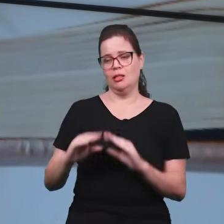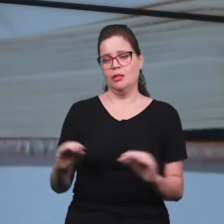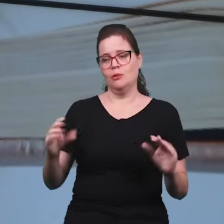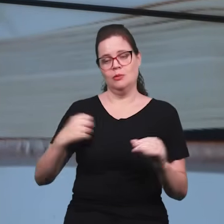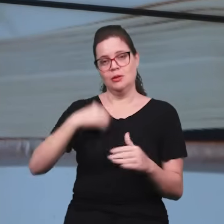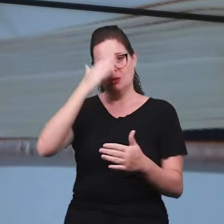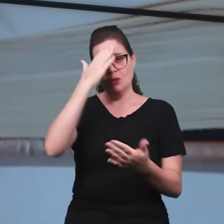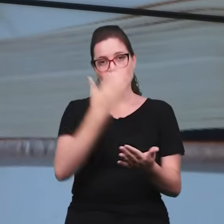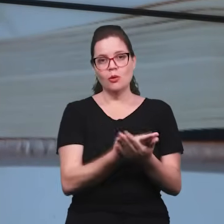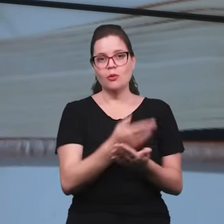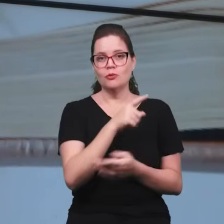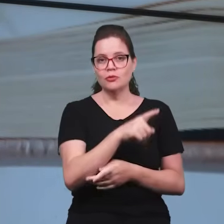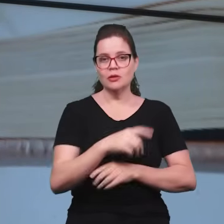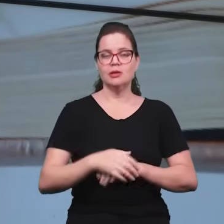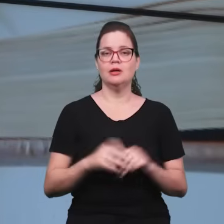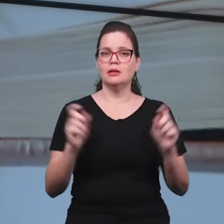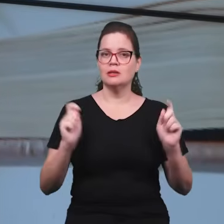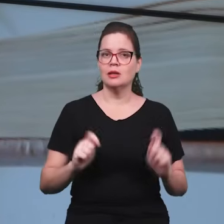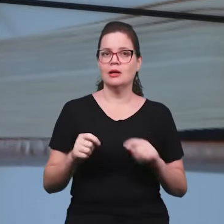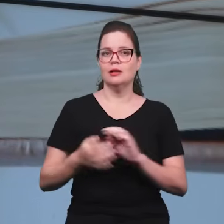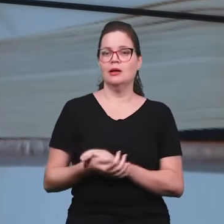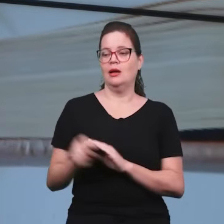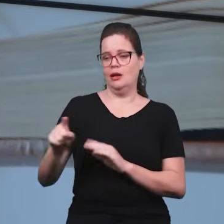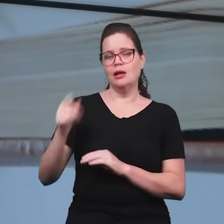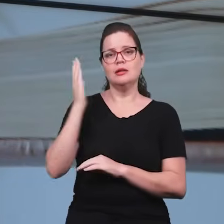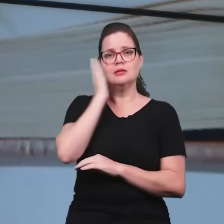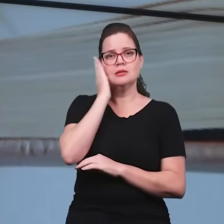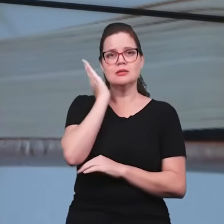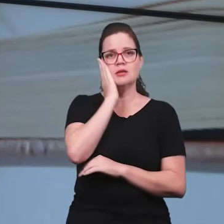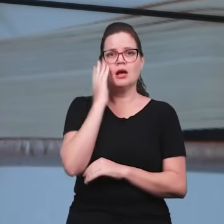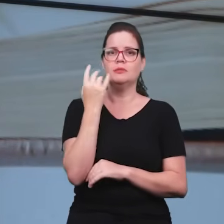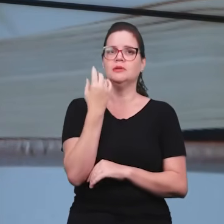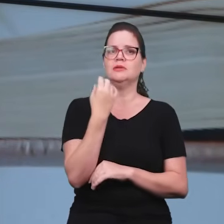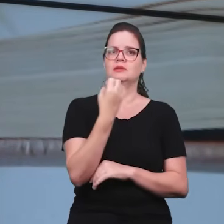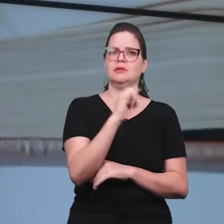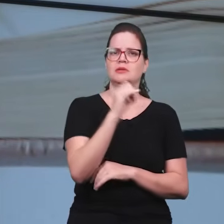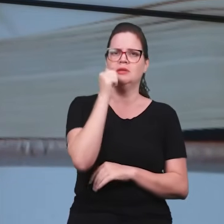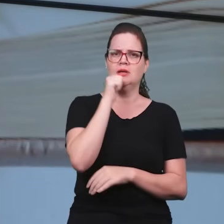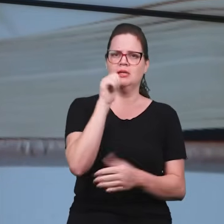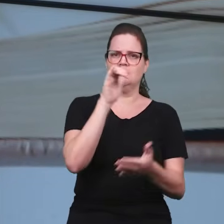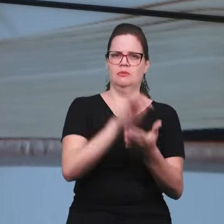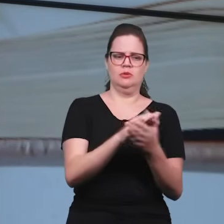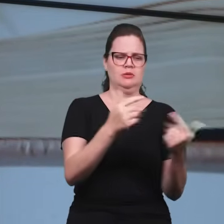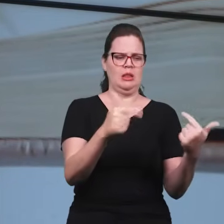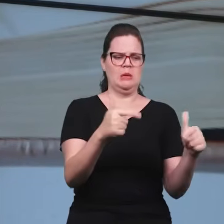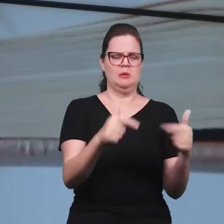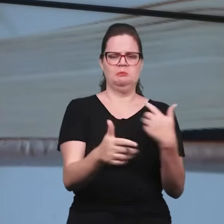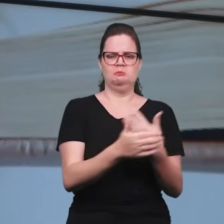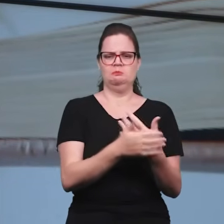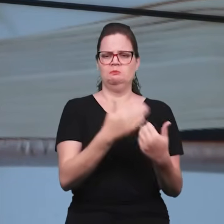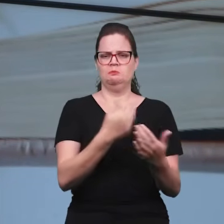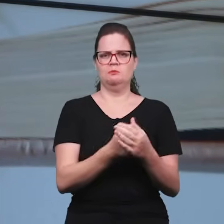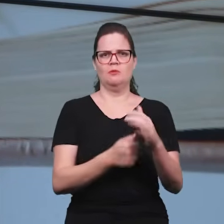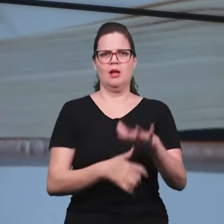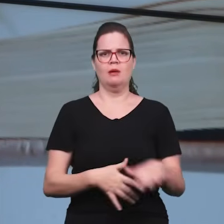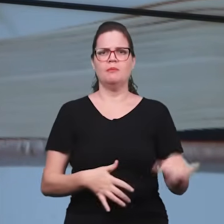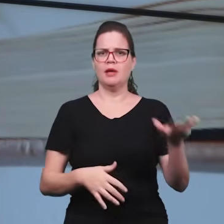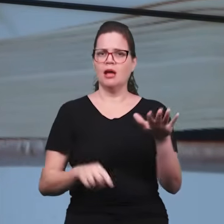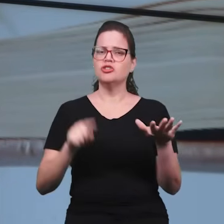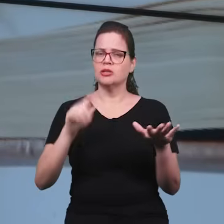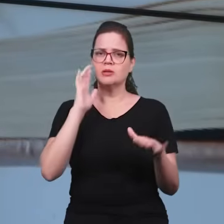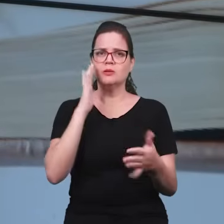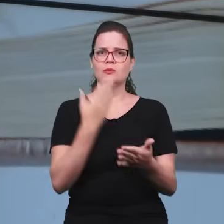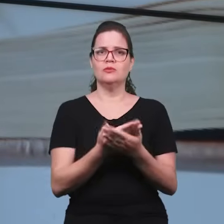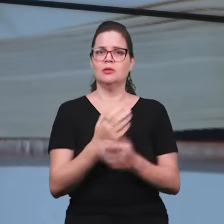dele confia nisso. Ele sabe perfeitamente se a esposa está trabalhando, qualquer que seja o ambiente. Às vezes